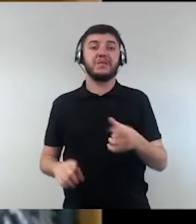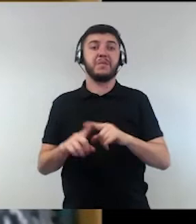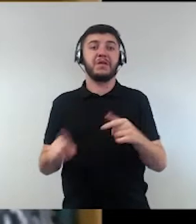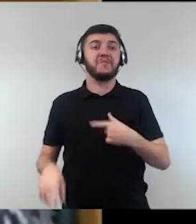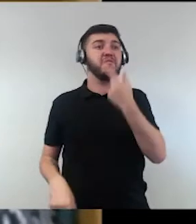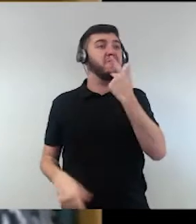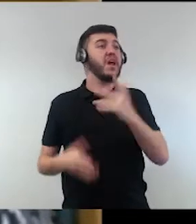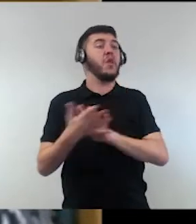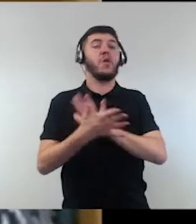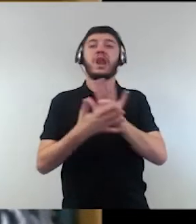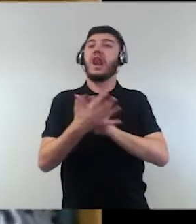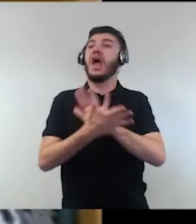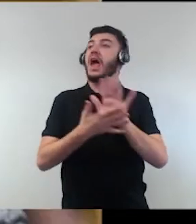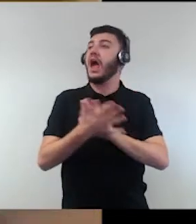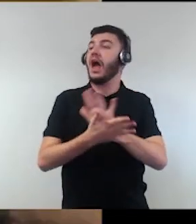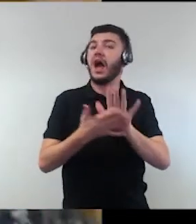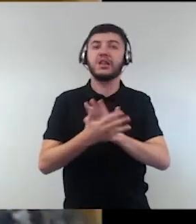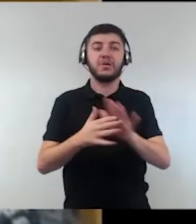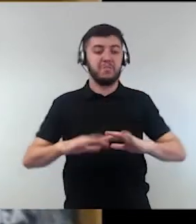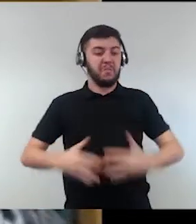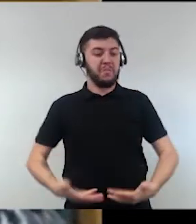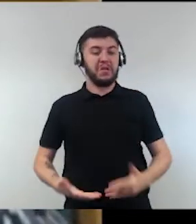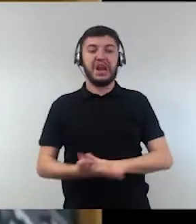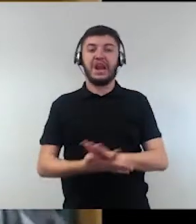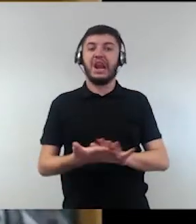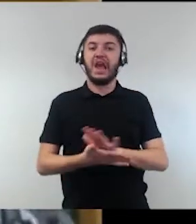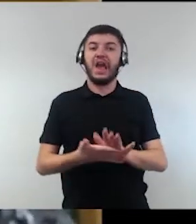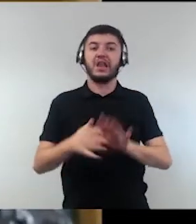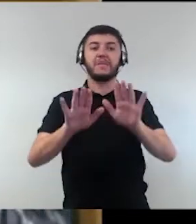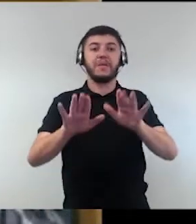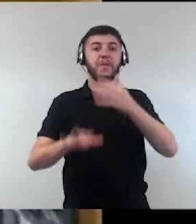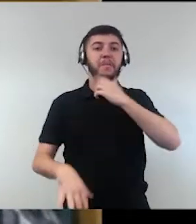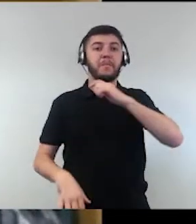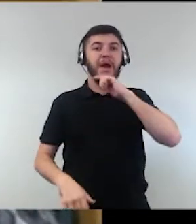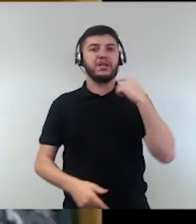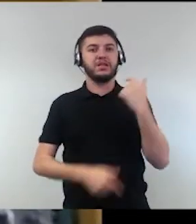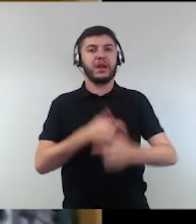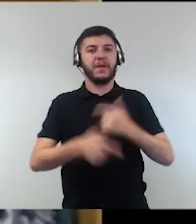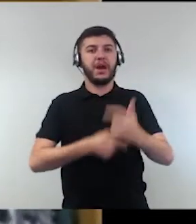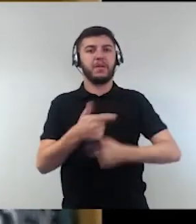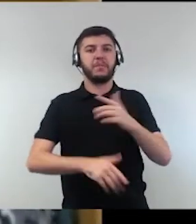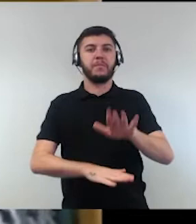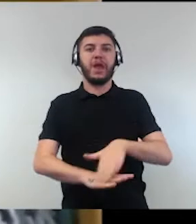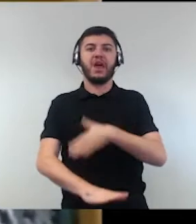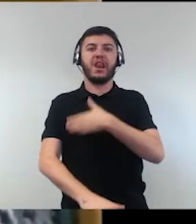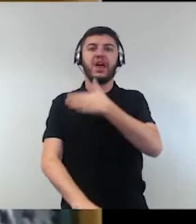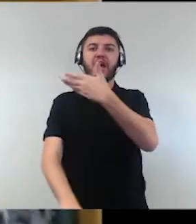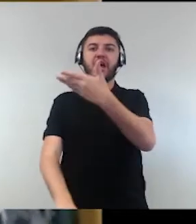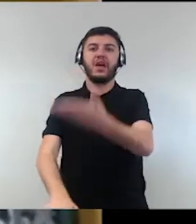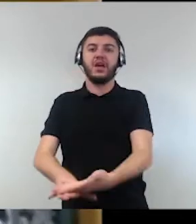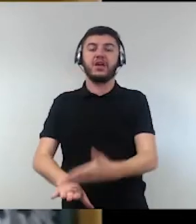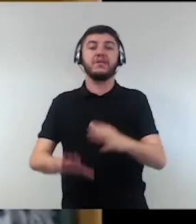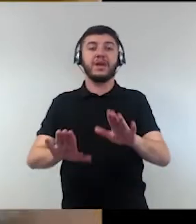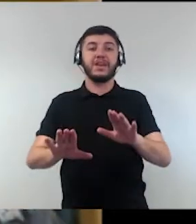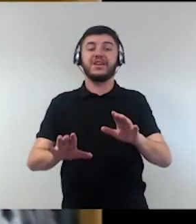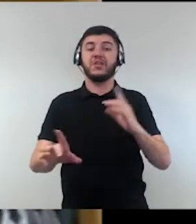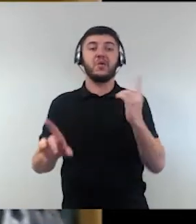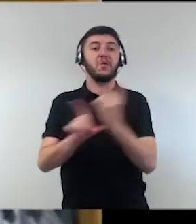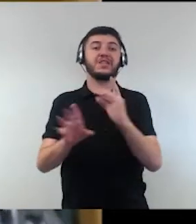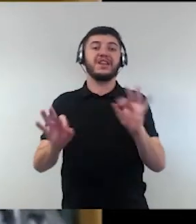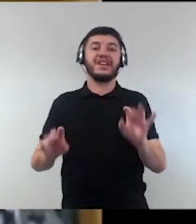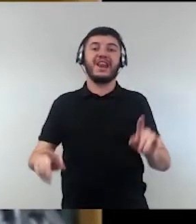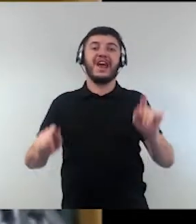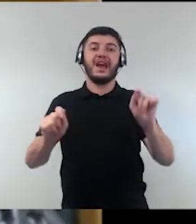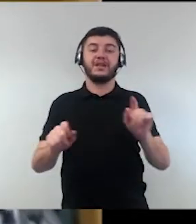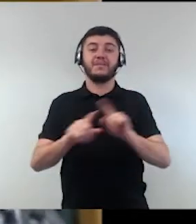para ninguém da gestação, o pai trabalhava o dia inteiro, só chegava em casa à noite, eles não se encontravam. Ela tinha